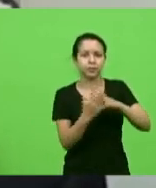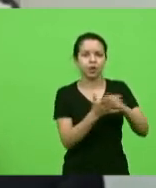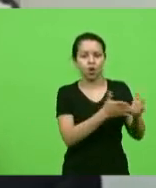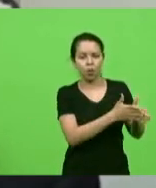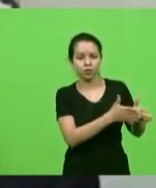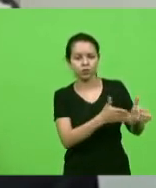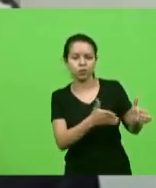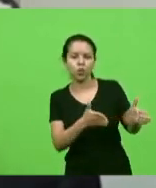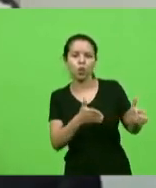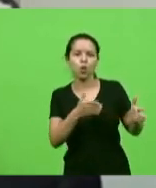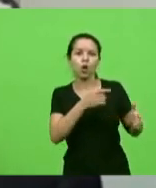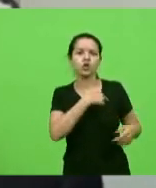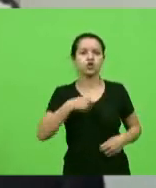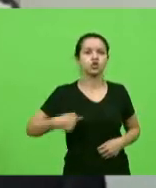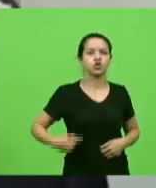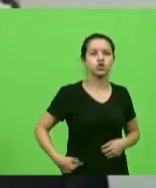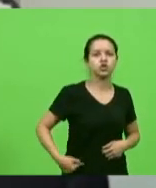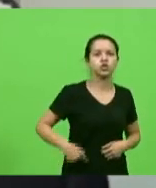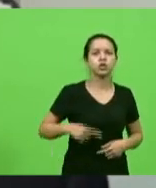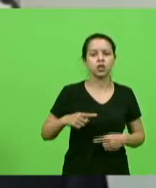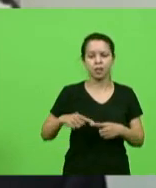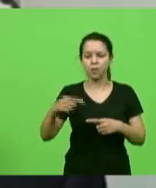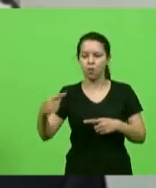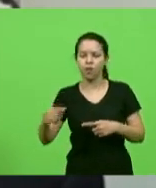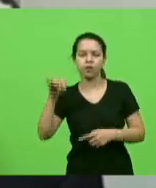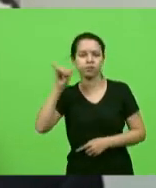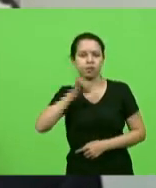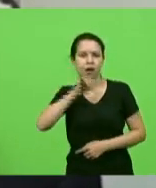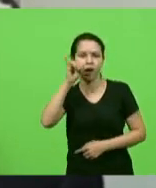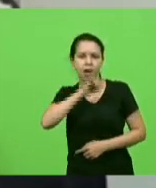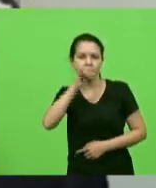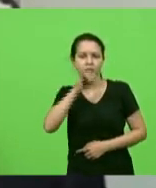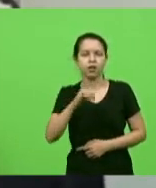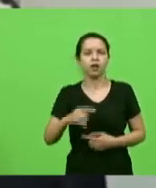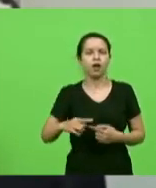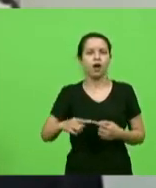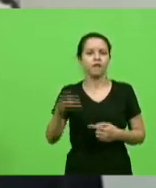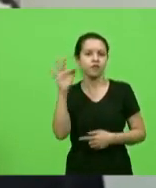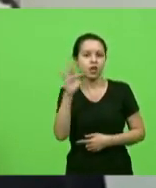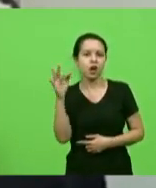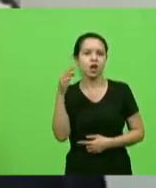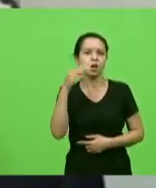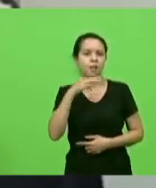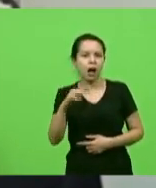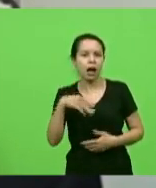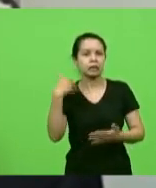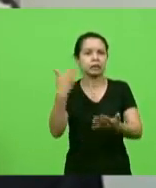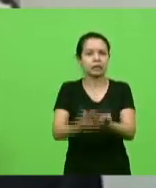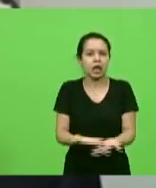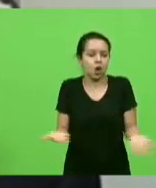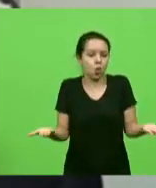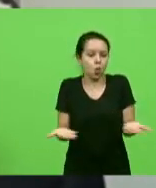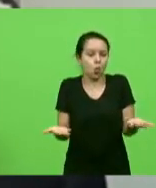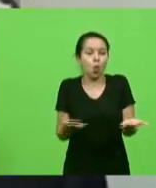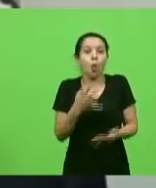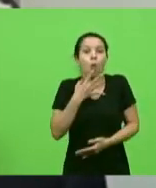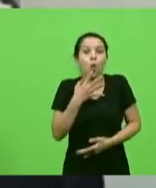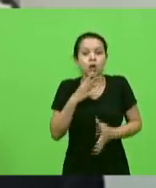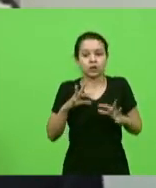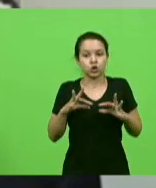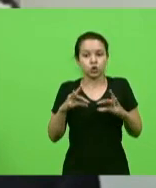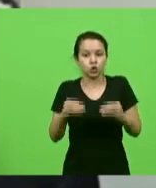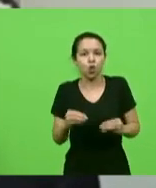deixou lá na China passou pela Itália e em fevereiro março ninguém e até hoje não temos conhecimento total